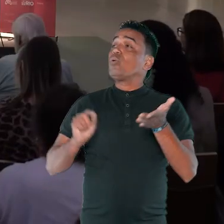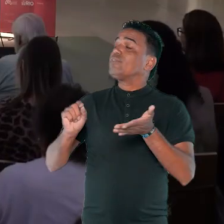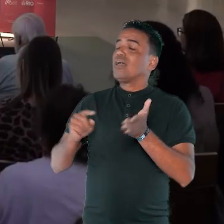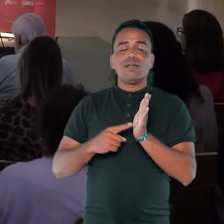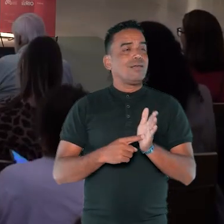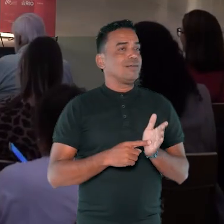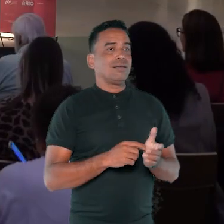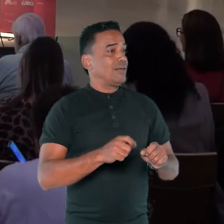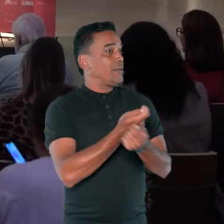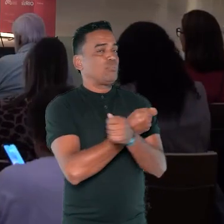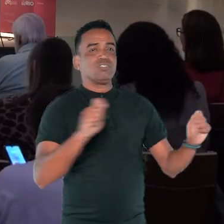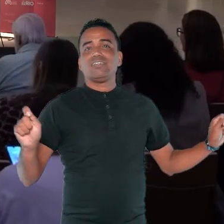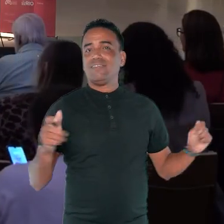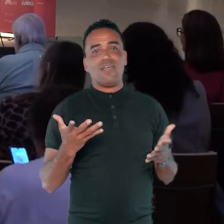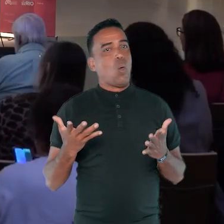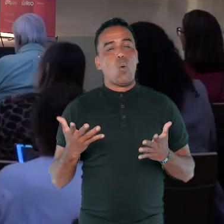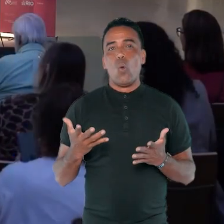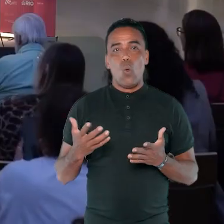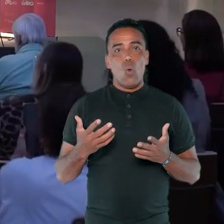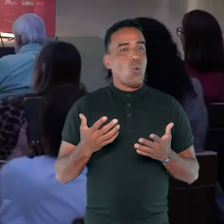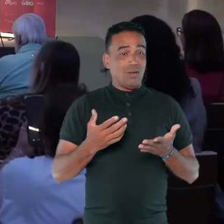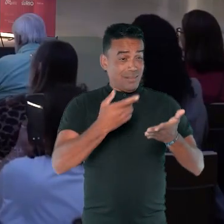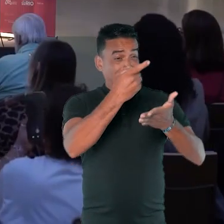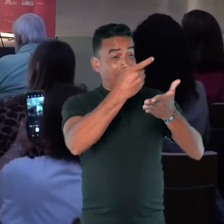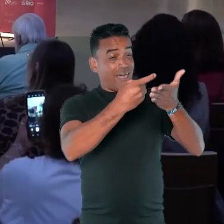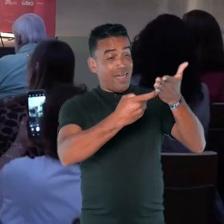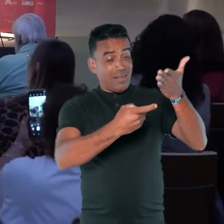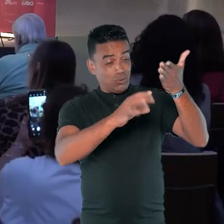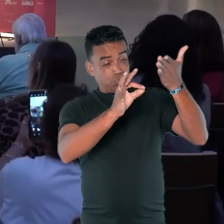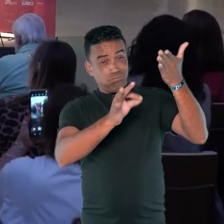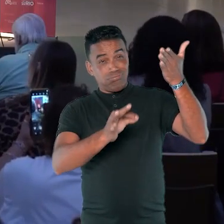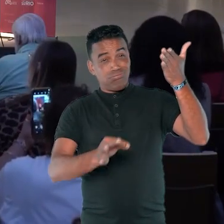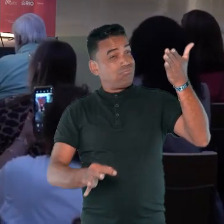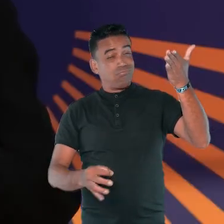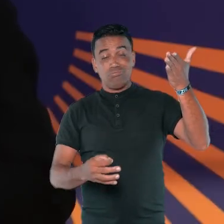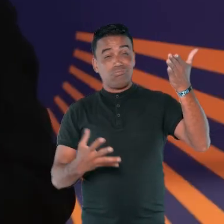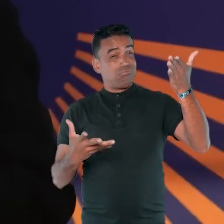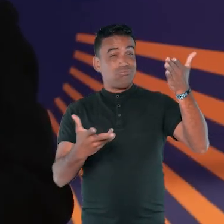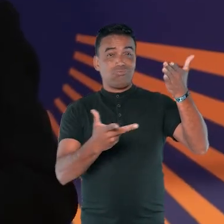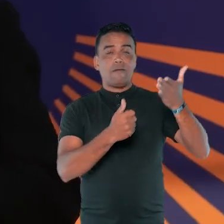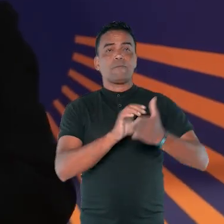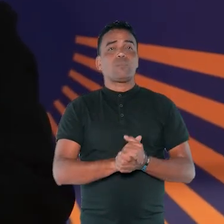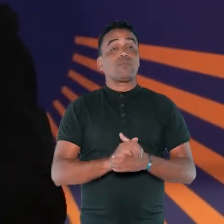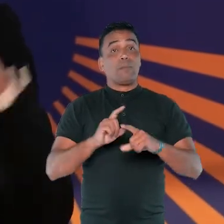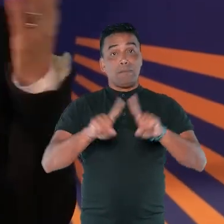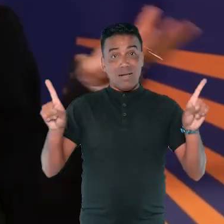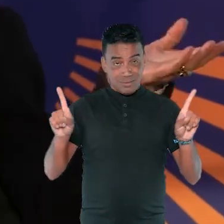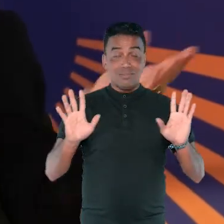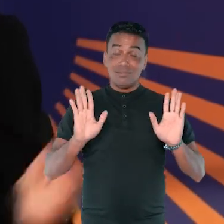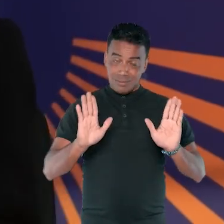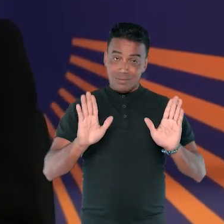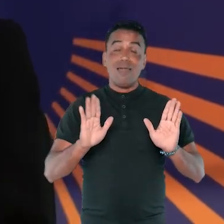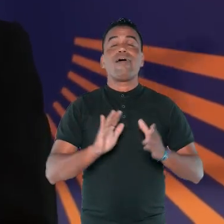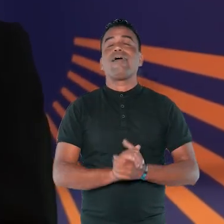filho. Destacar como? O poema ele é inteiríssimo. Mas eu vou